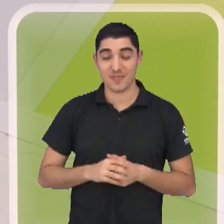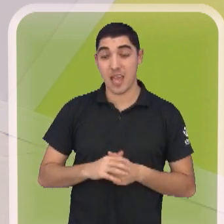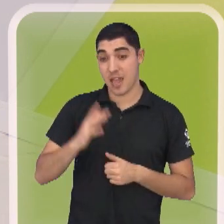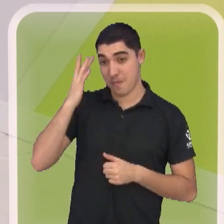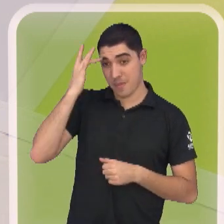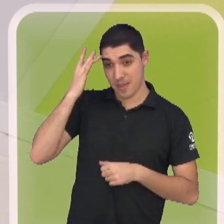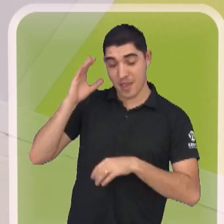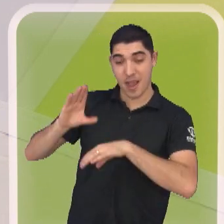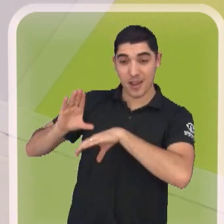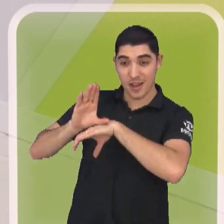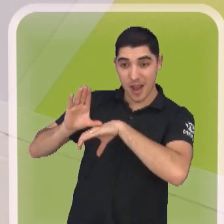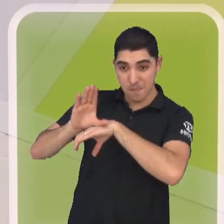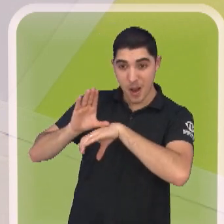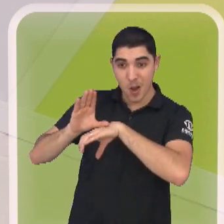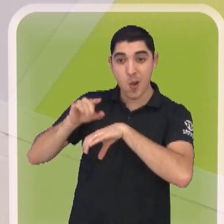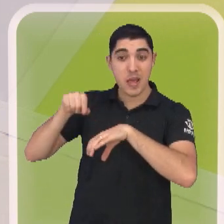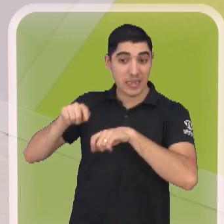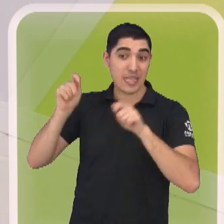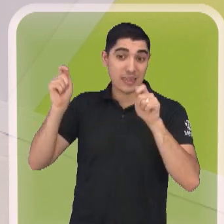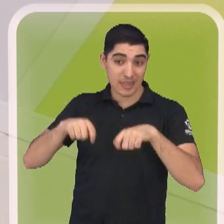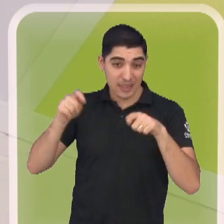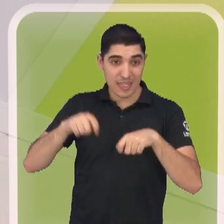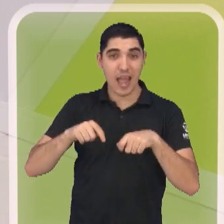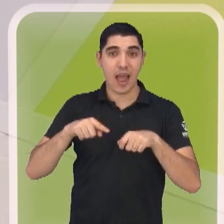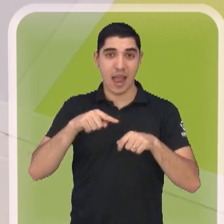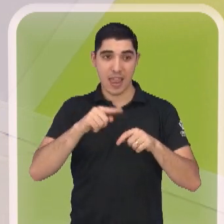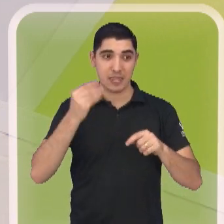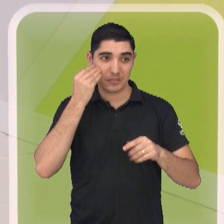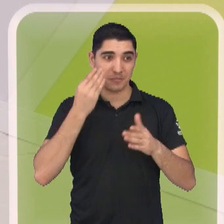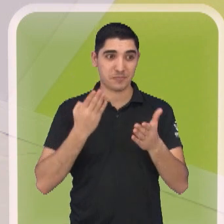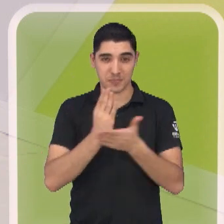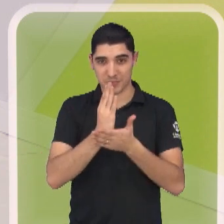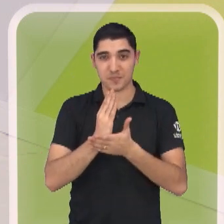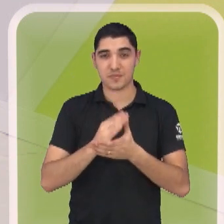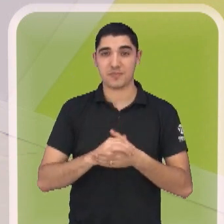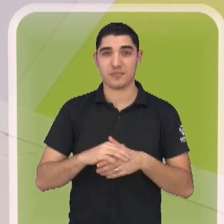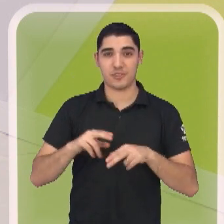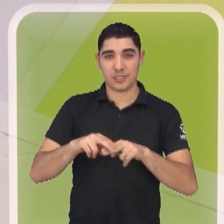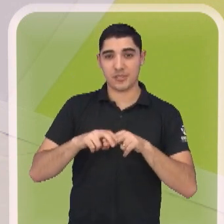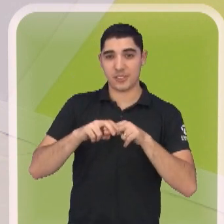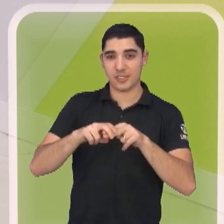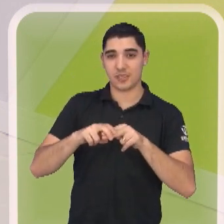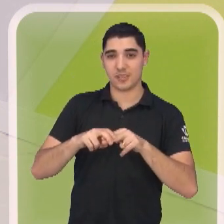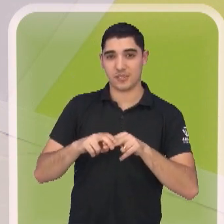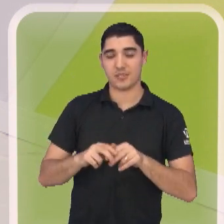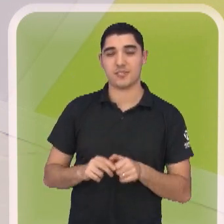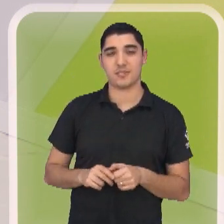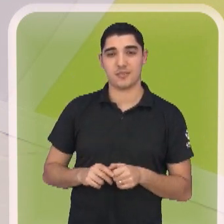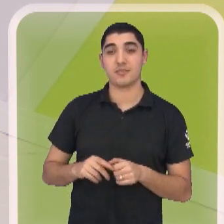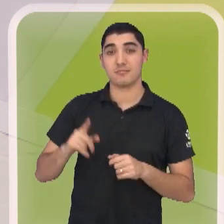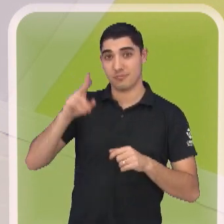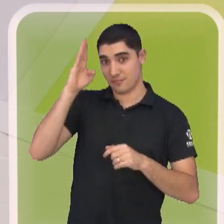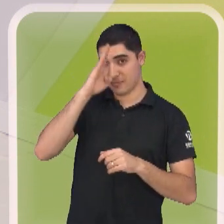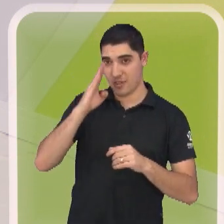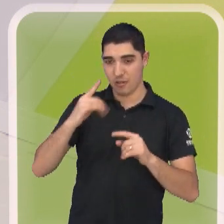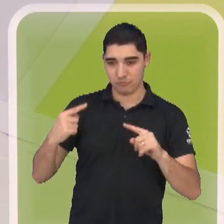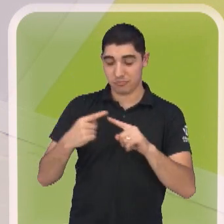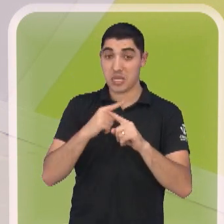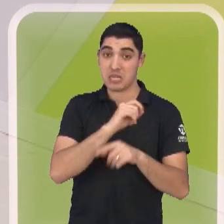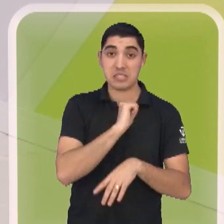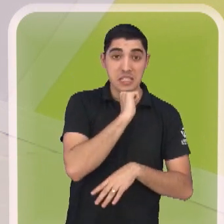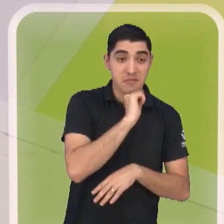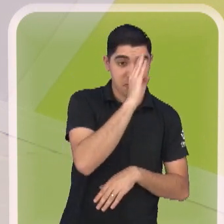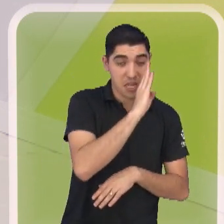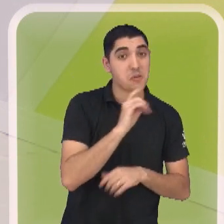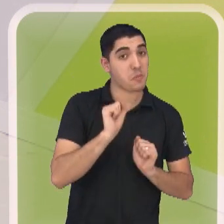vir com o Camarões tem chance de classificação se vencer no Brasil aquela coisa toda vai vir com com vontade e o Brasil jogando com um time reserva pode ter